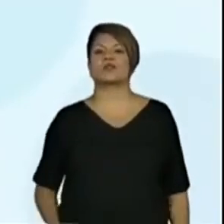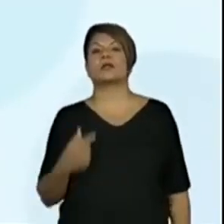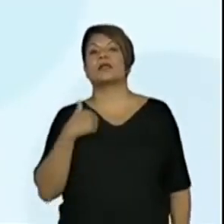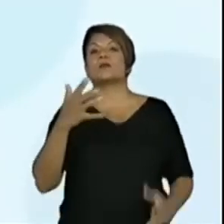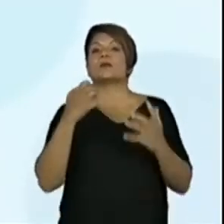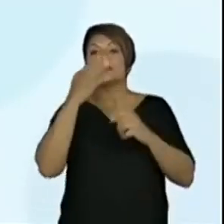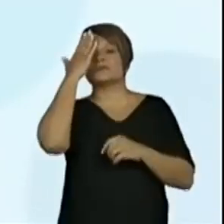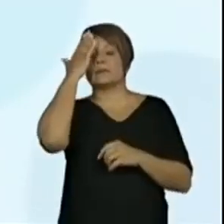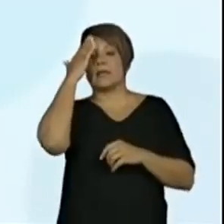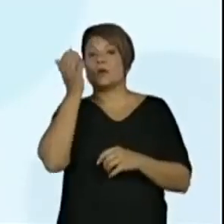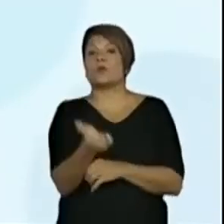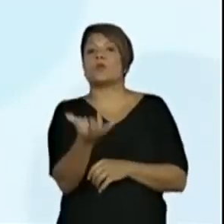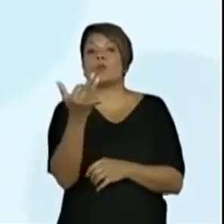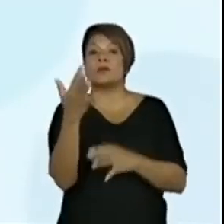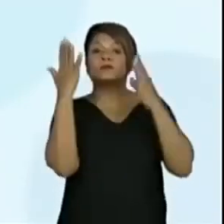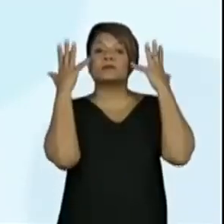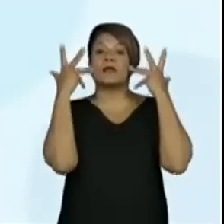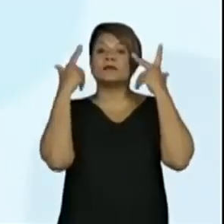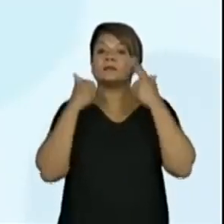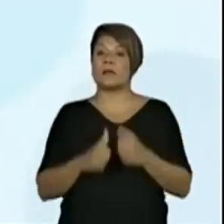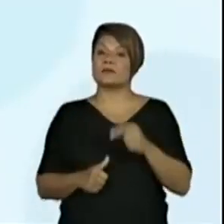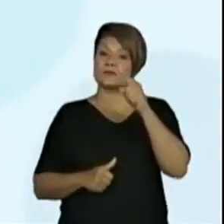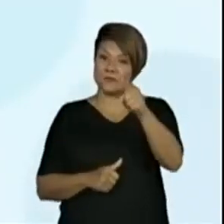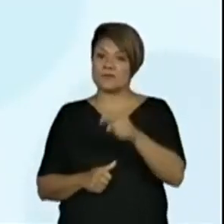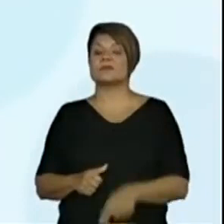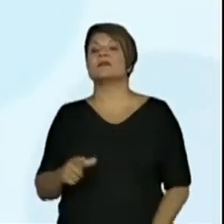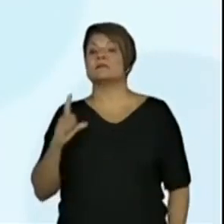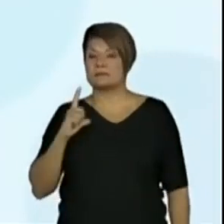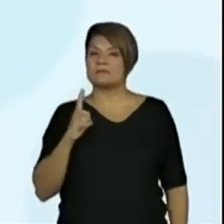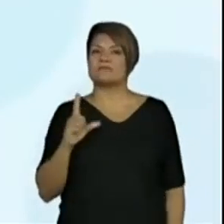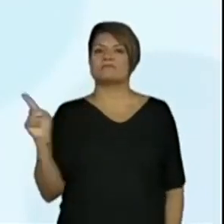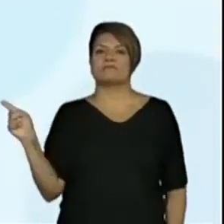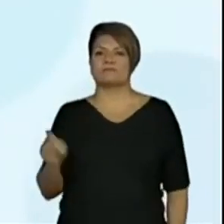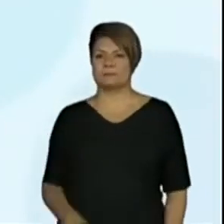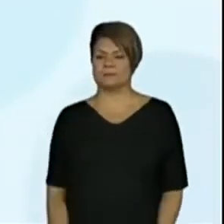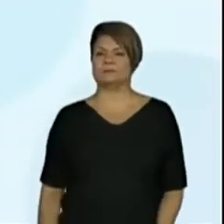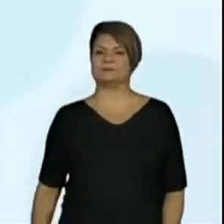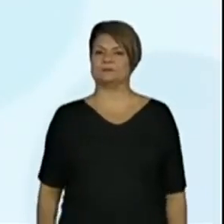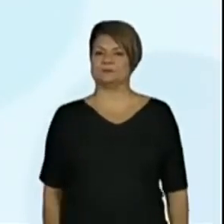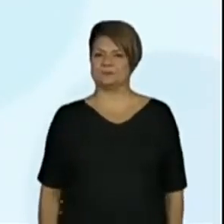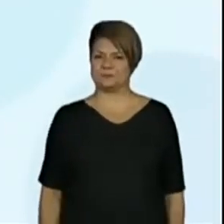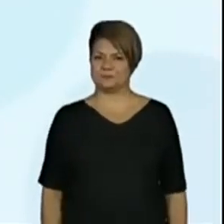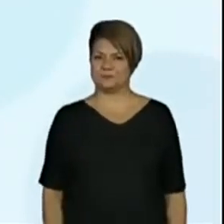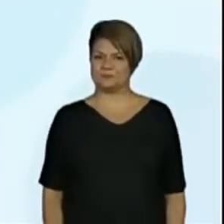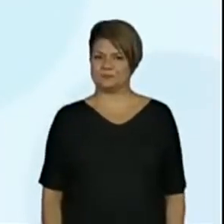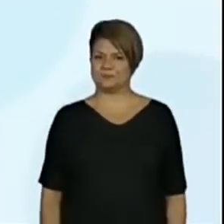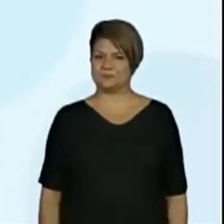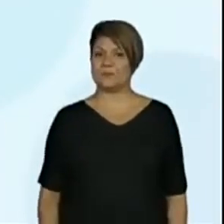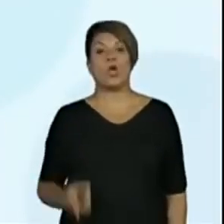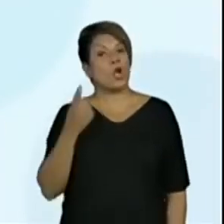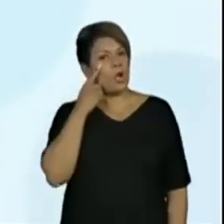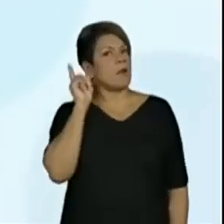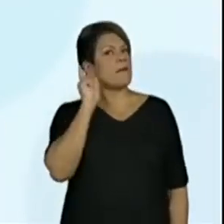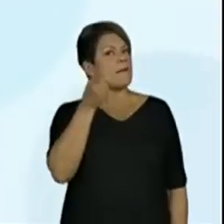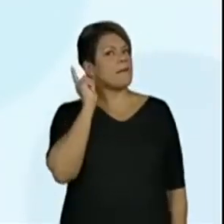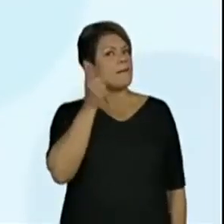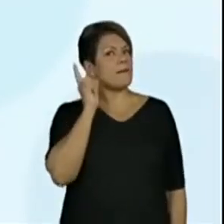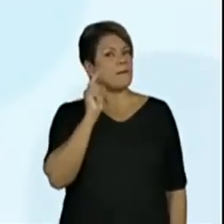quantos animais você vê na cena. Olha lá, professora, já